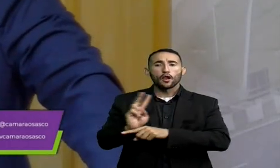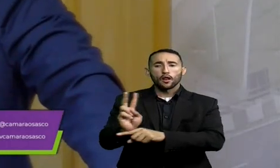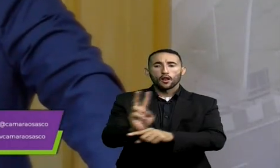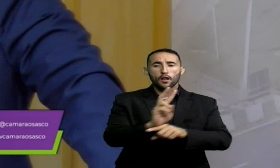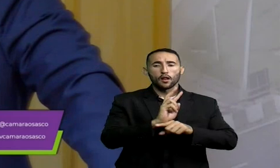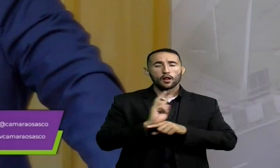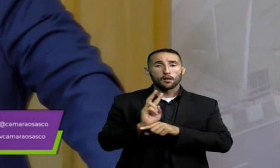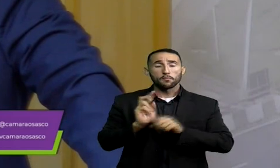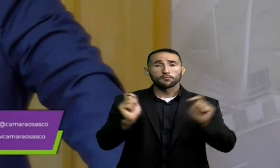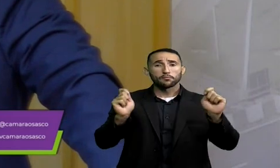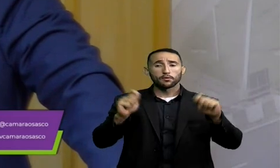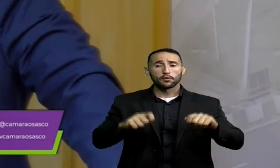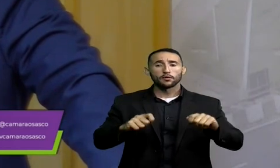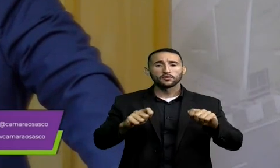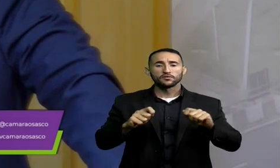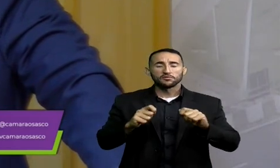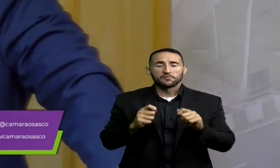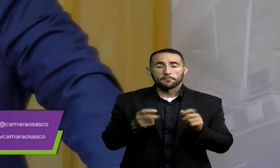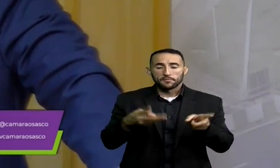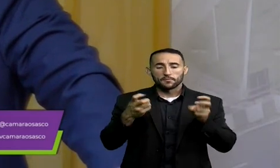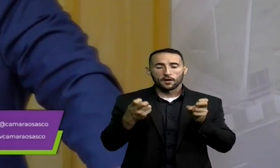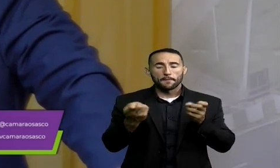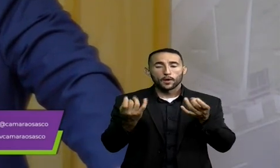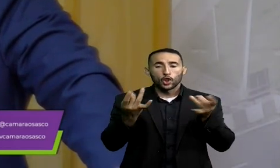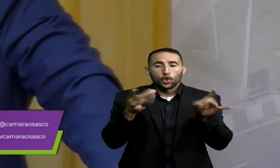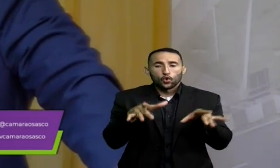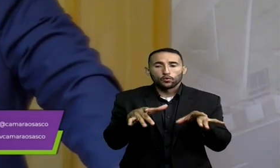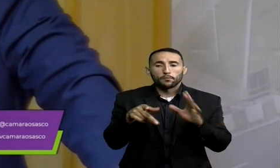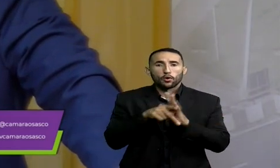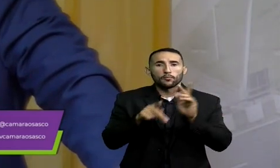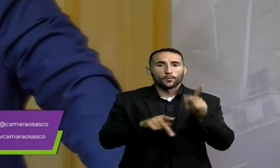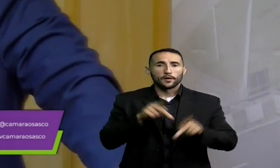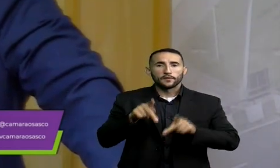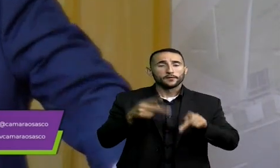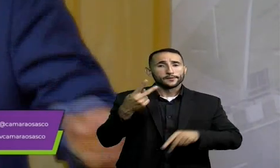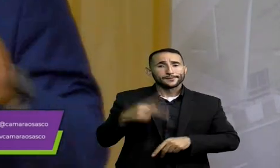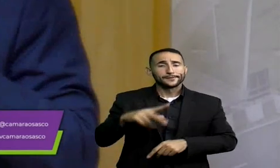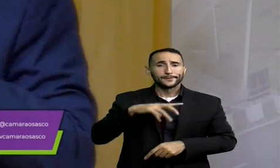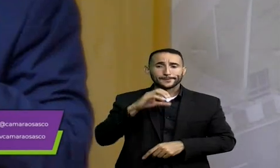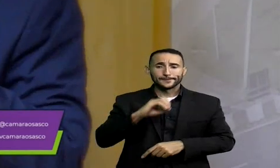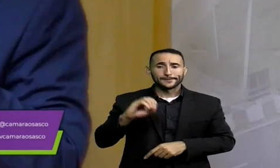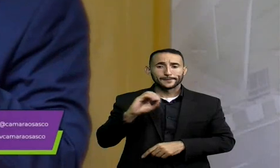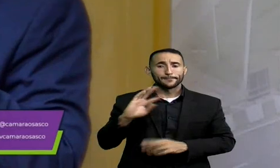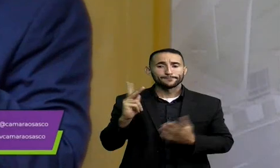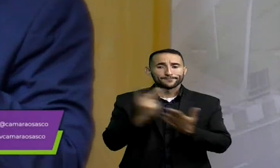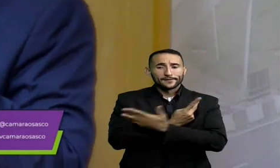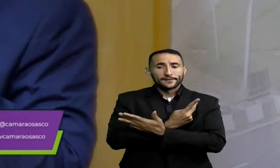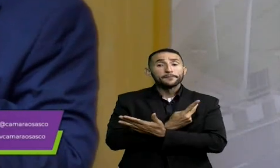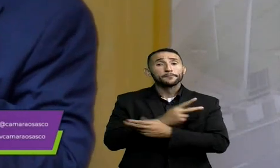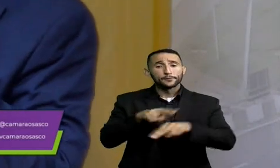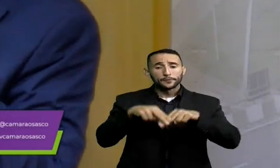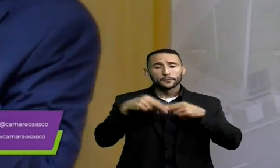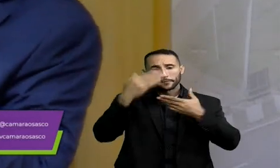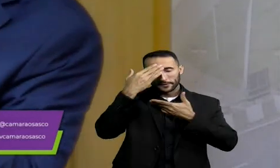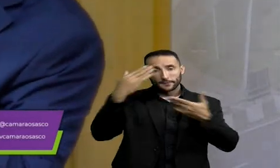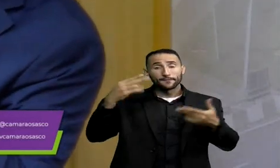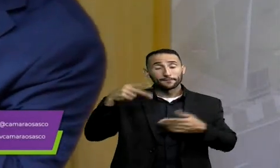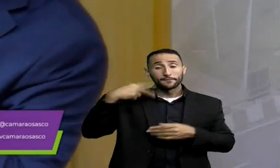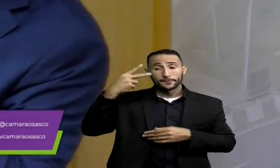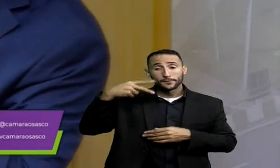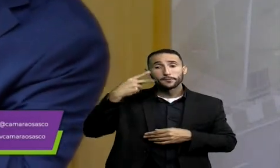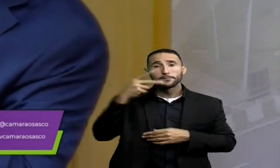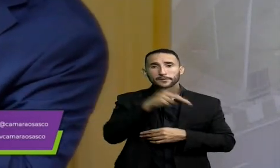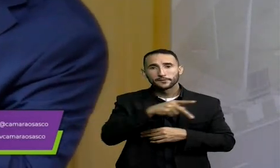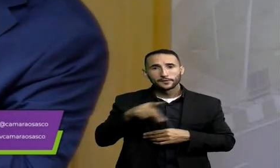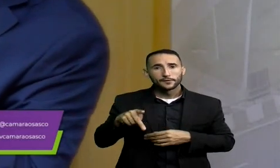visualizando esse descaso que a população osasquense sofre muito obrigado Vereador e